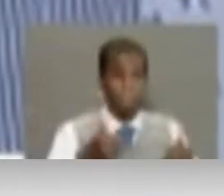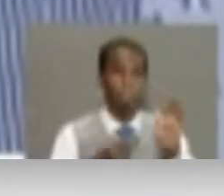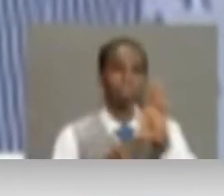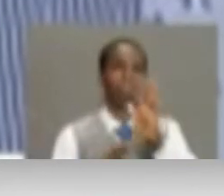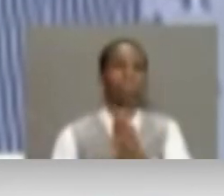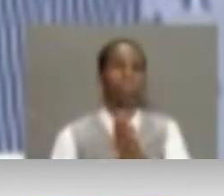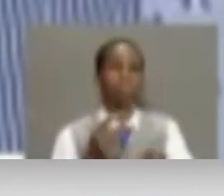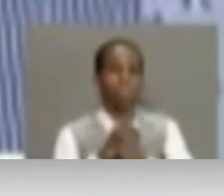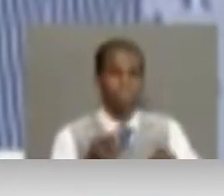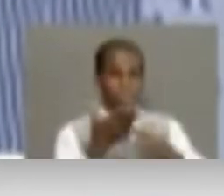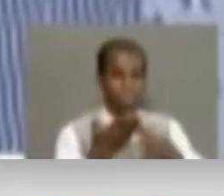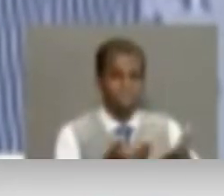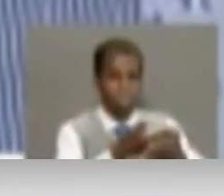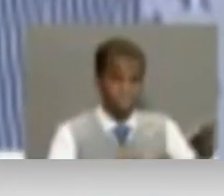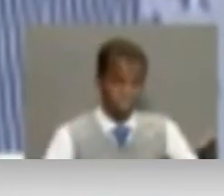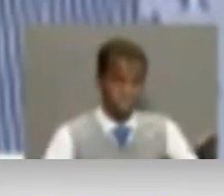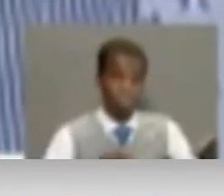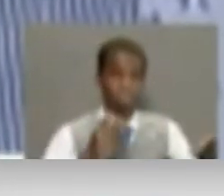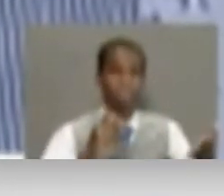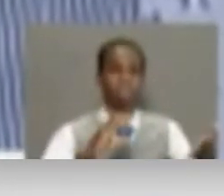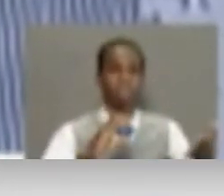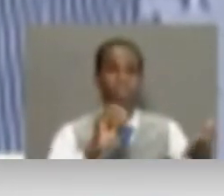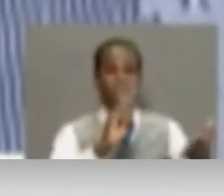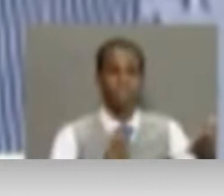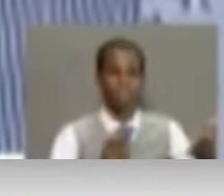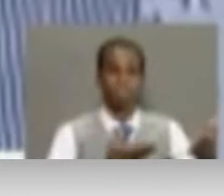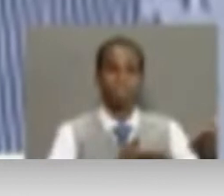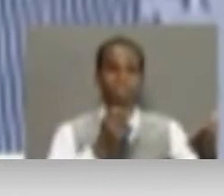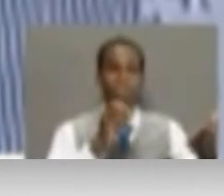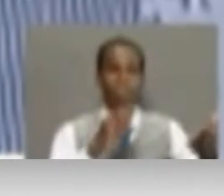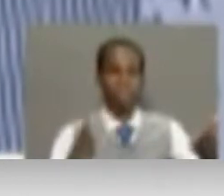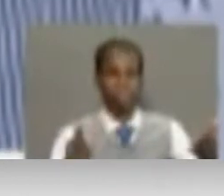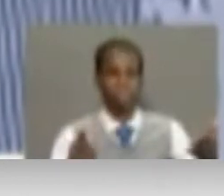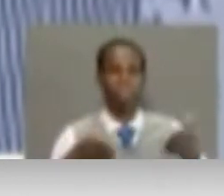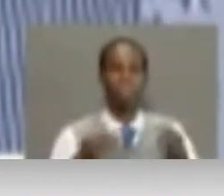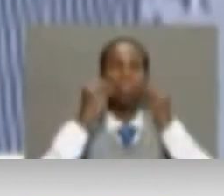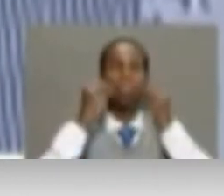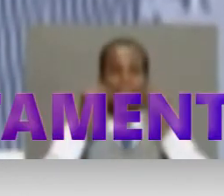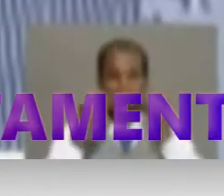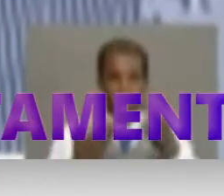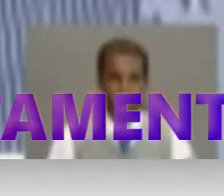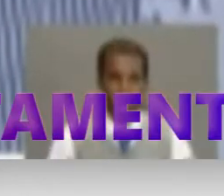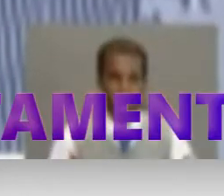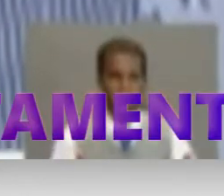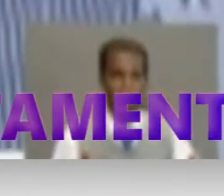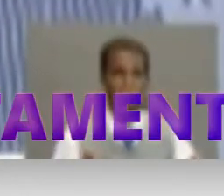acórdão. São dizer que quanto ao voto vencido não é novo a nível da nossa... Ninguém disse que é